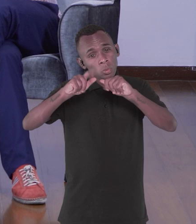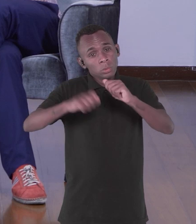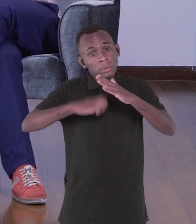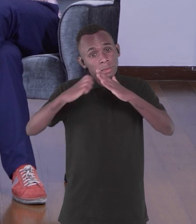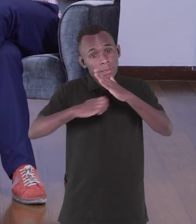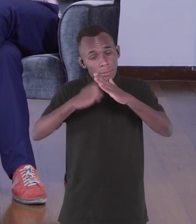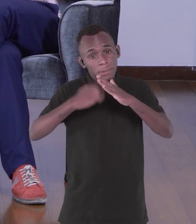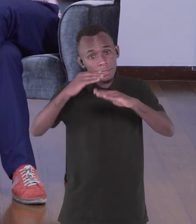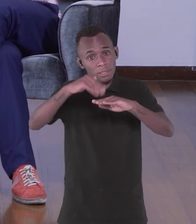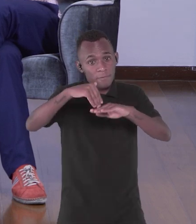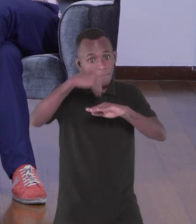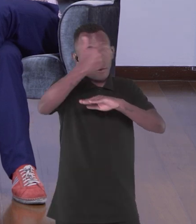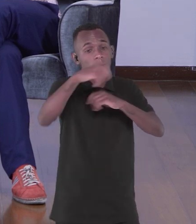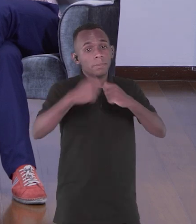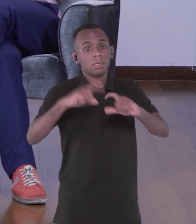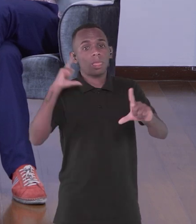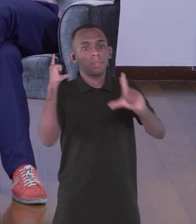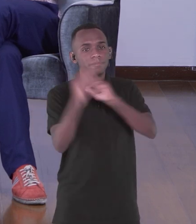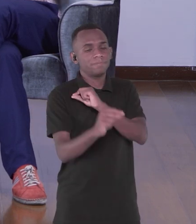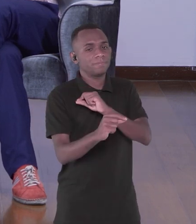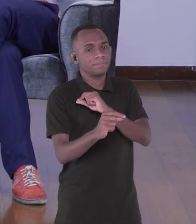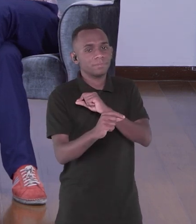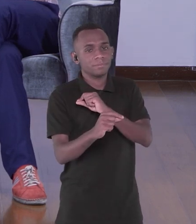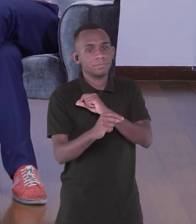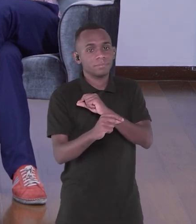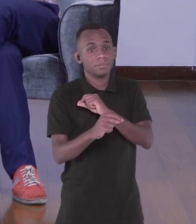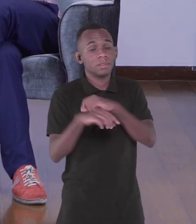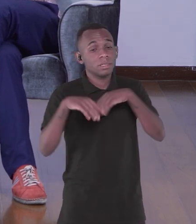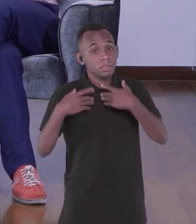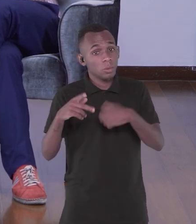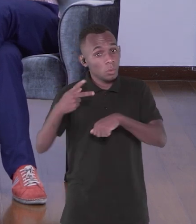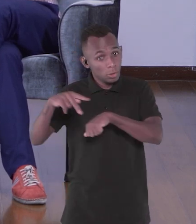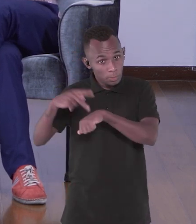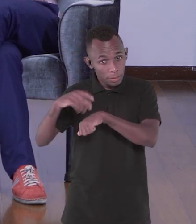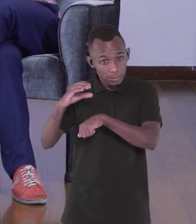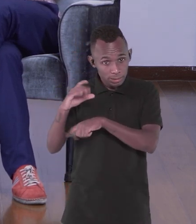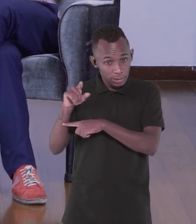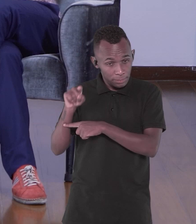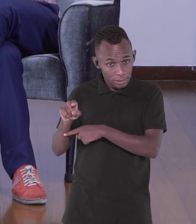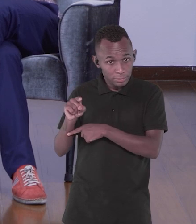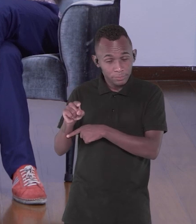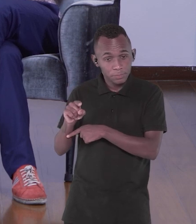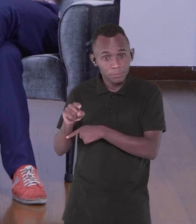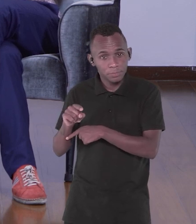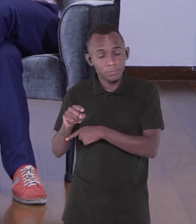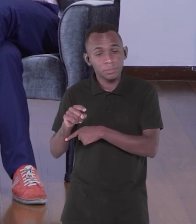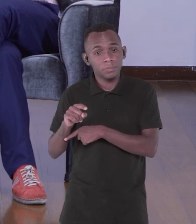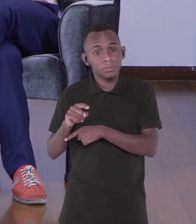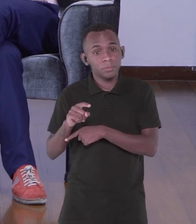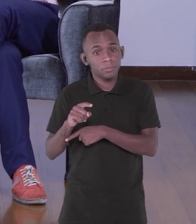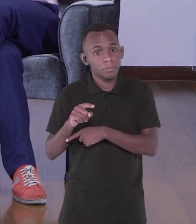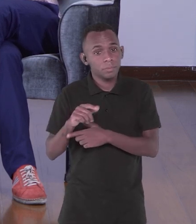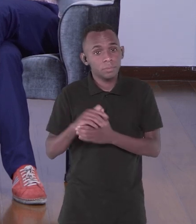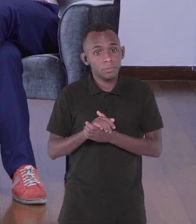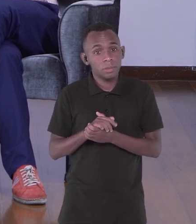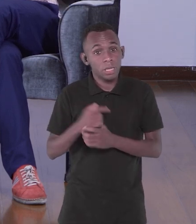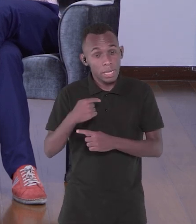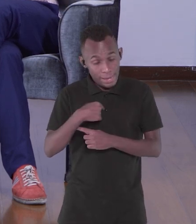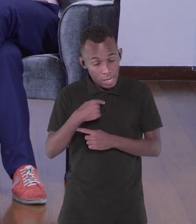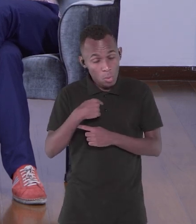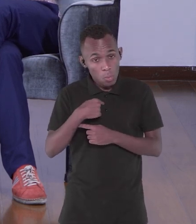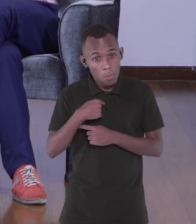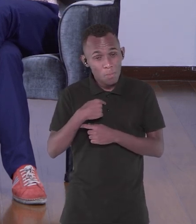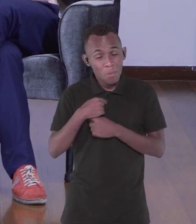Crimeia tiveram de ir embora. E a Crimeia, a gente fala, eu pelo menos tinha essa